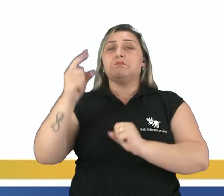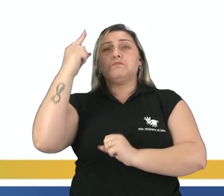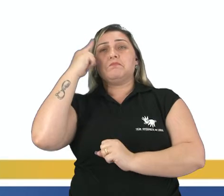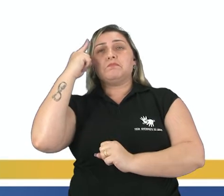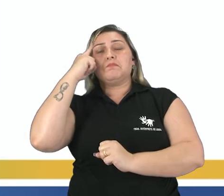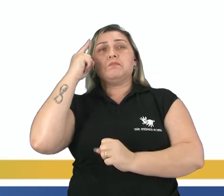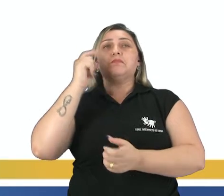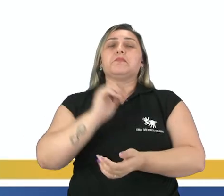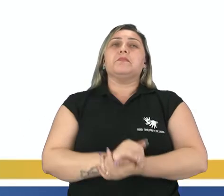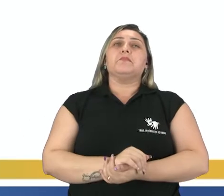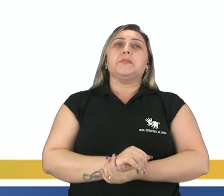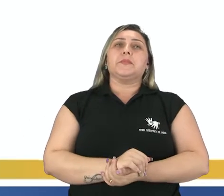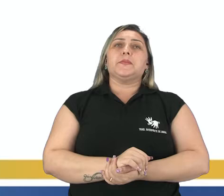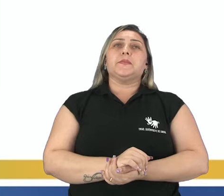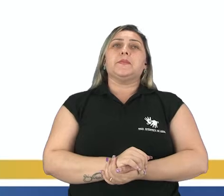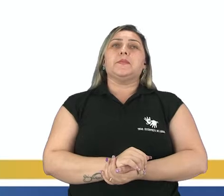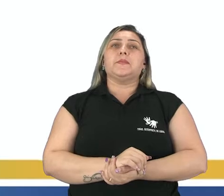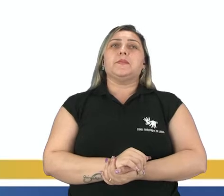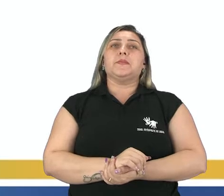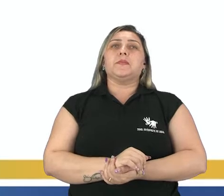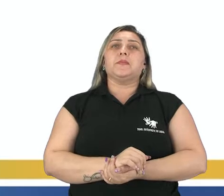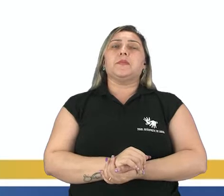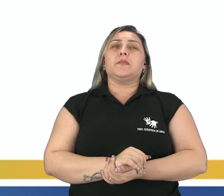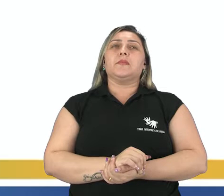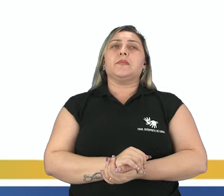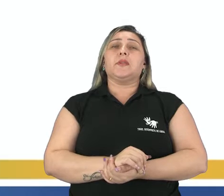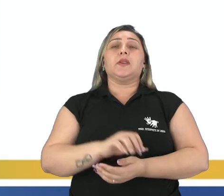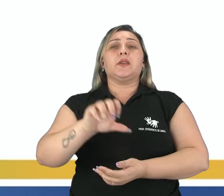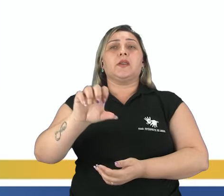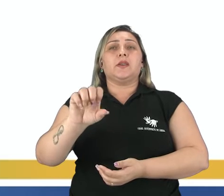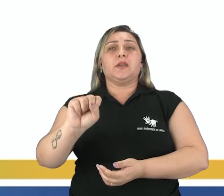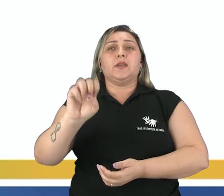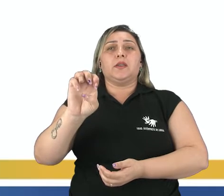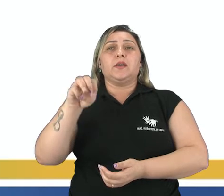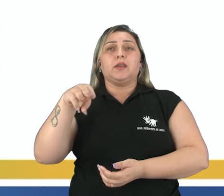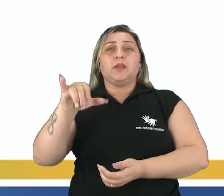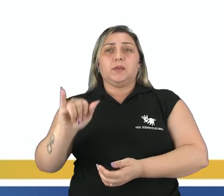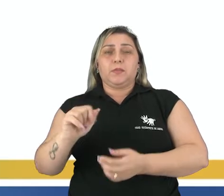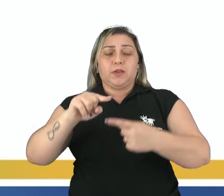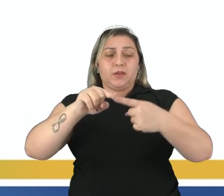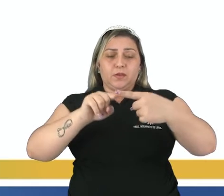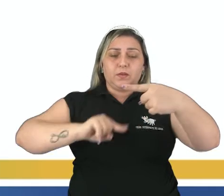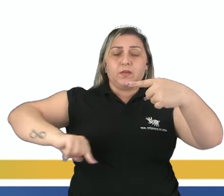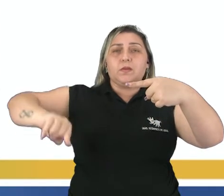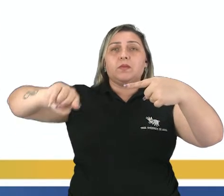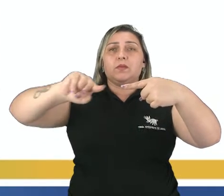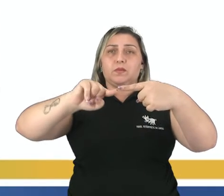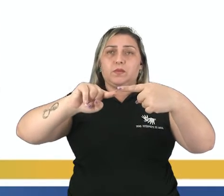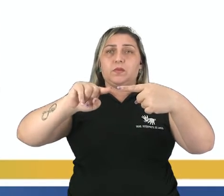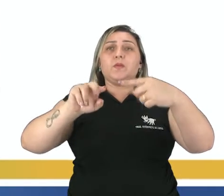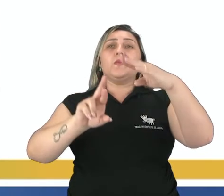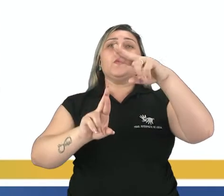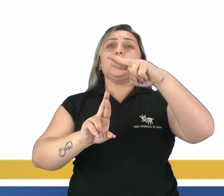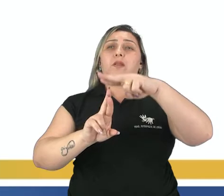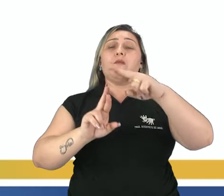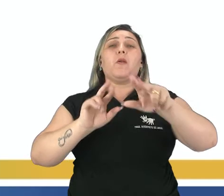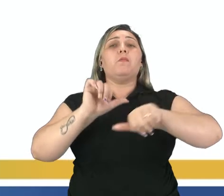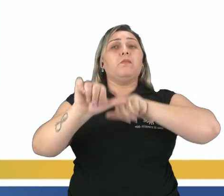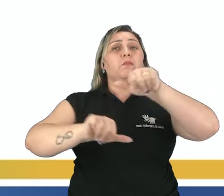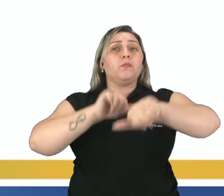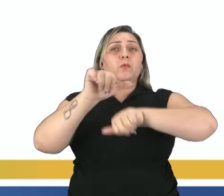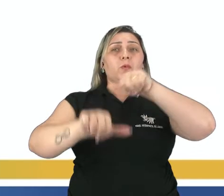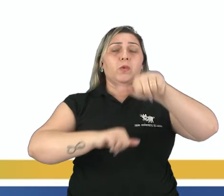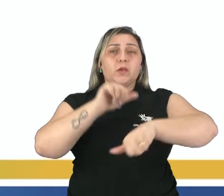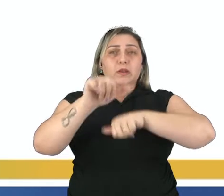seguinte coisa. Na sobreposição de semicircunferências, então, a qual os raios vão variar ou